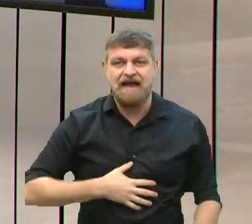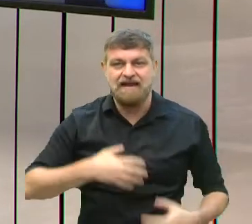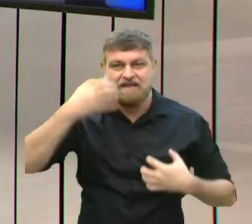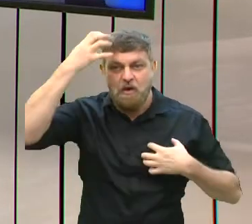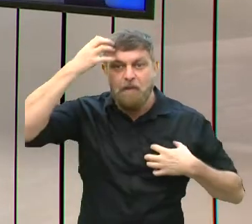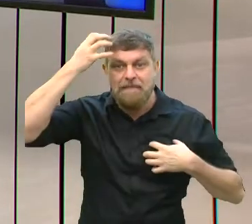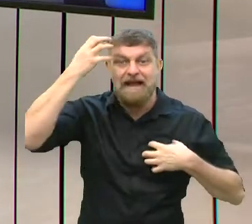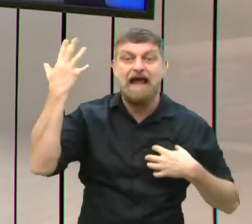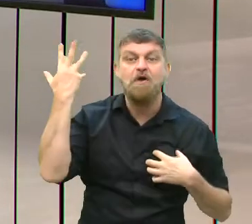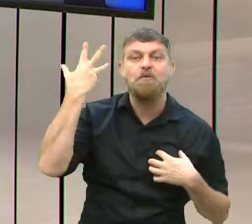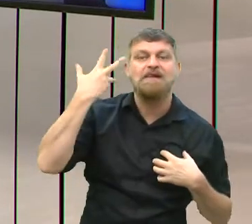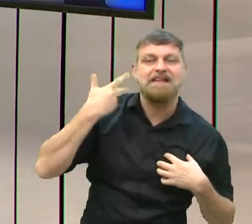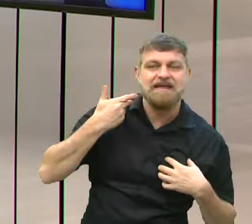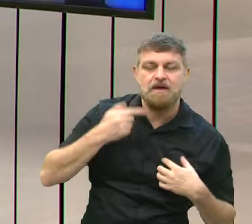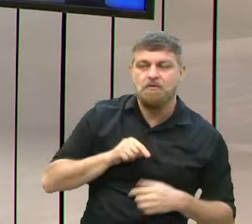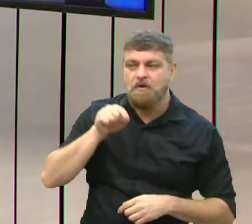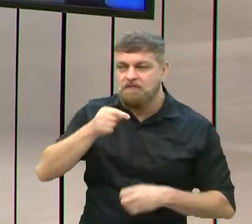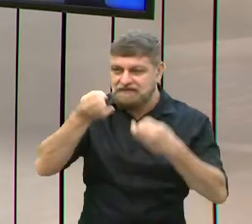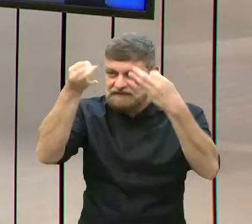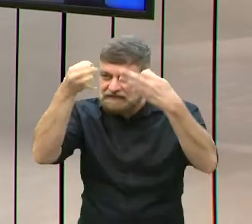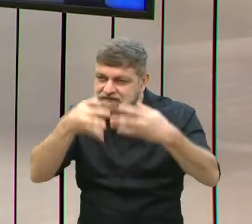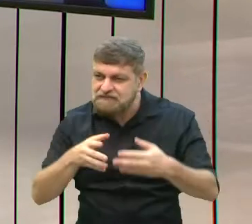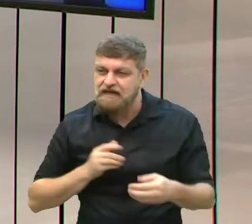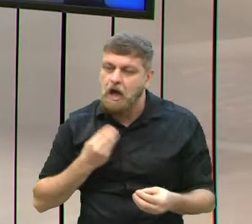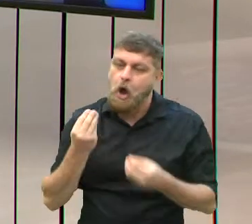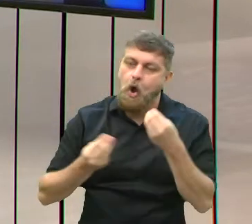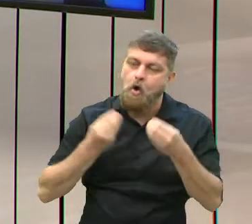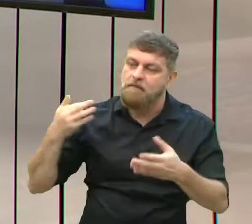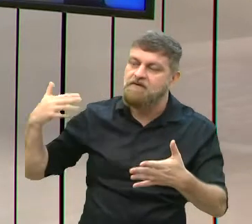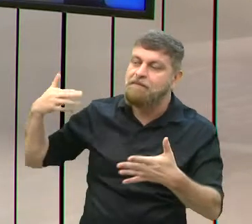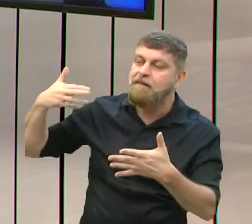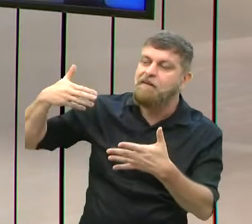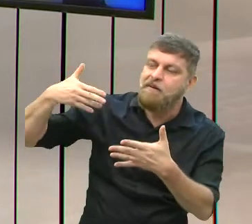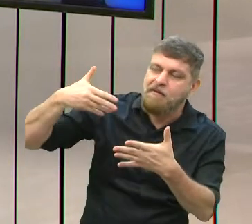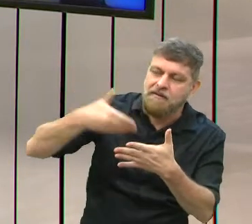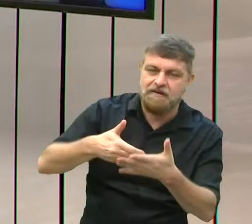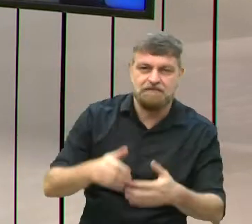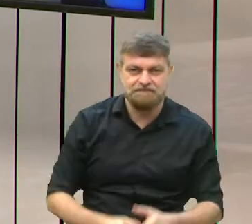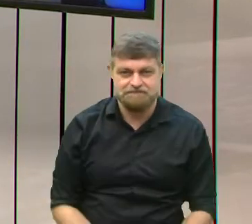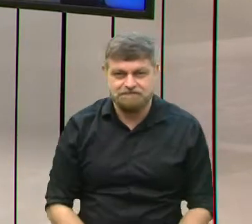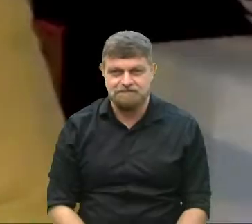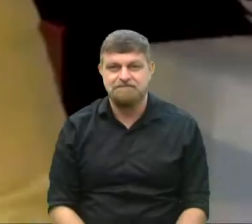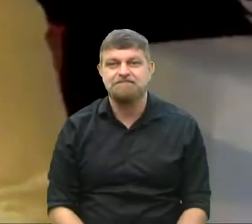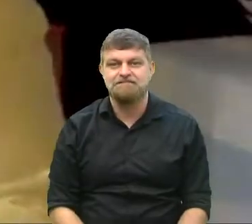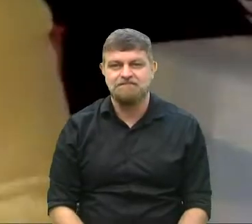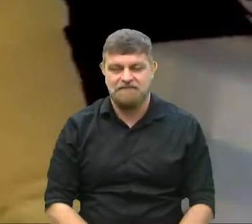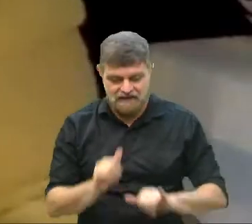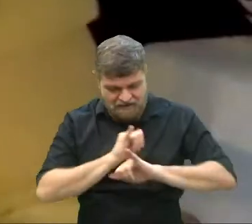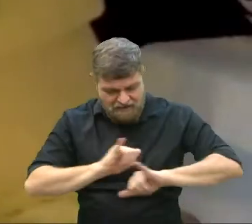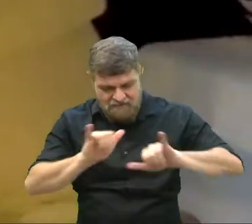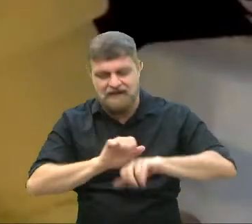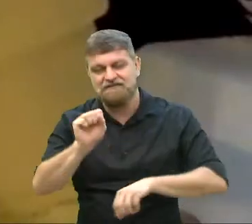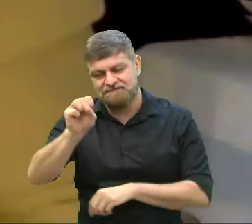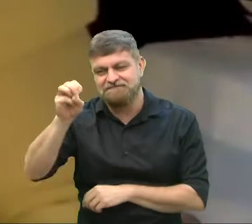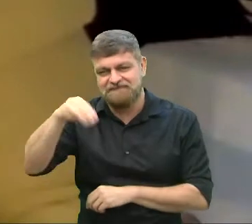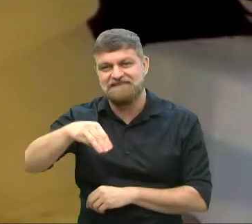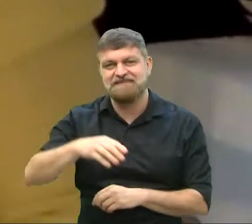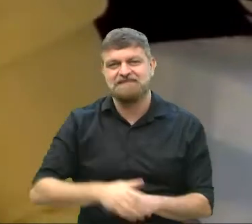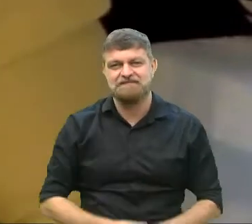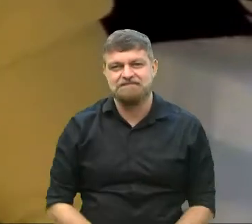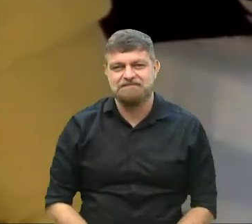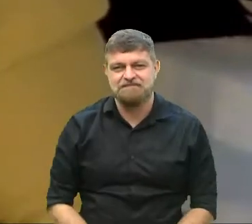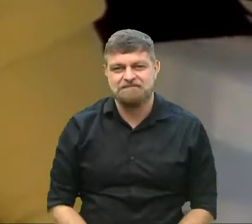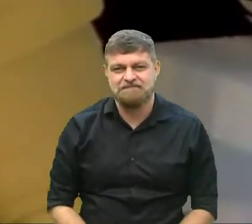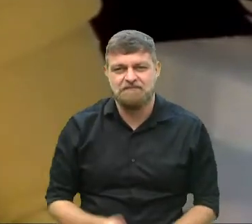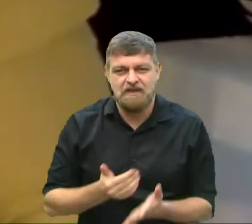mico-leão dourado. Queria que a senhora contasse um pouquinho para a gente sobre essa trajetória. Pois é, conto sim, Mariana. E